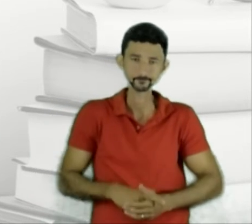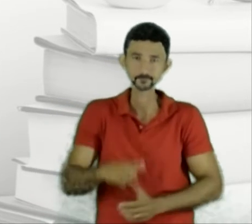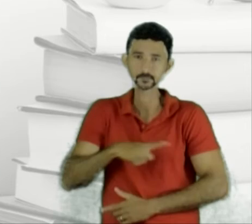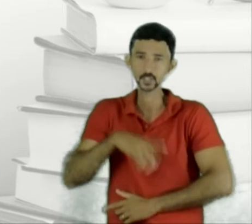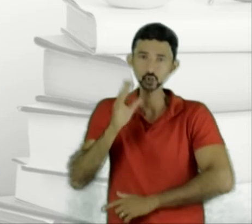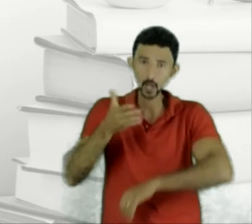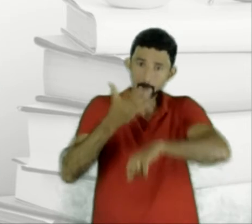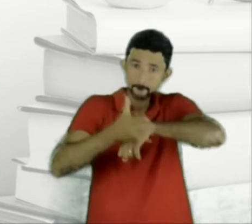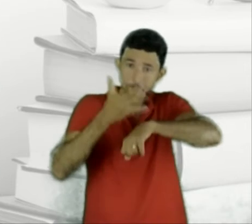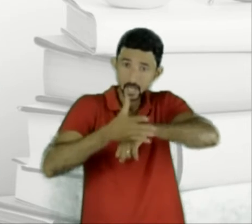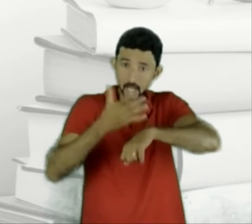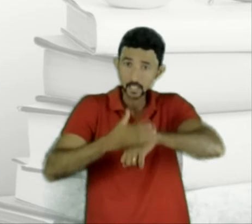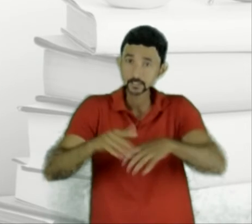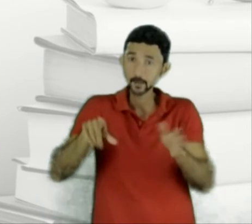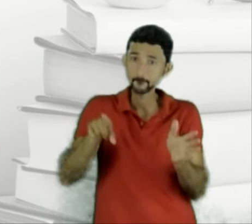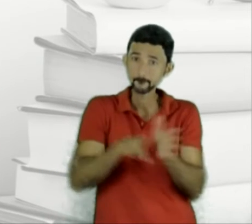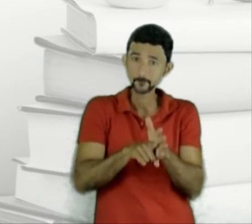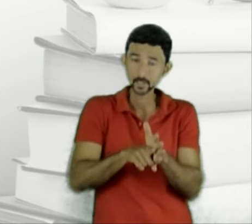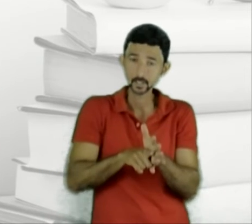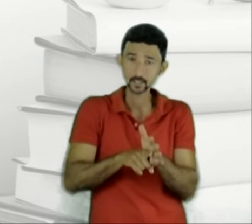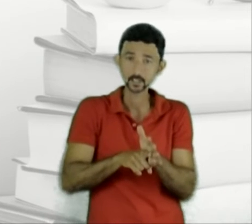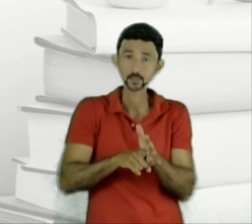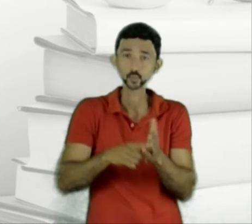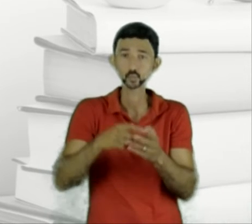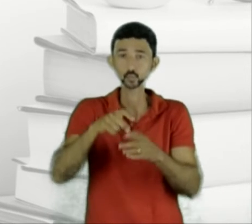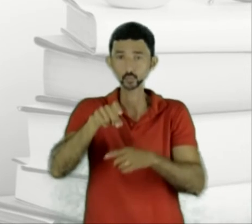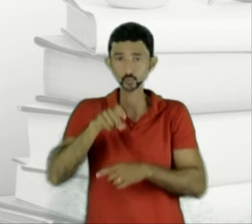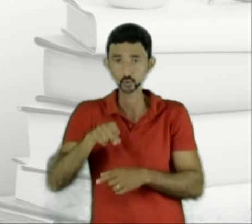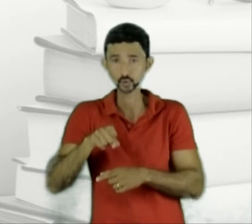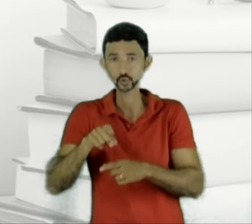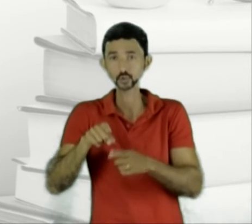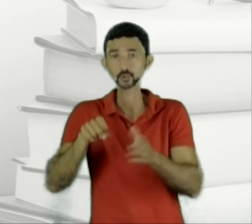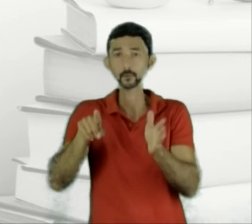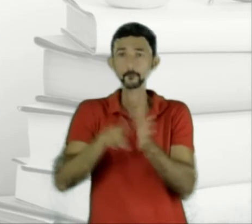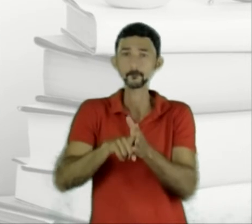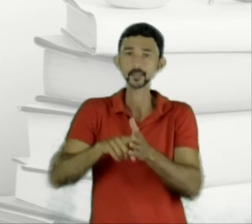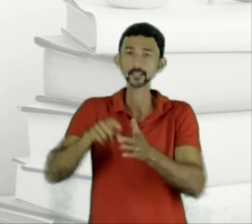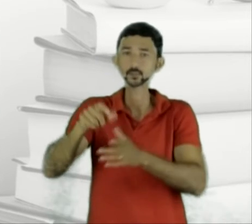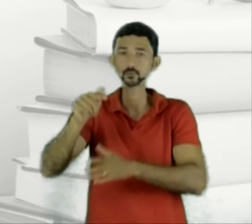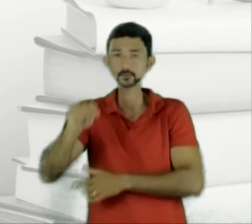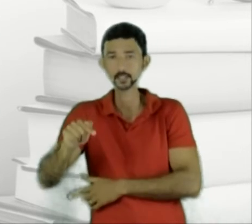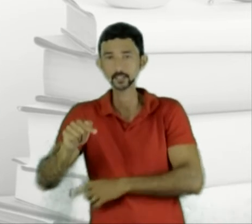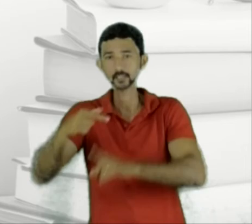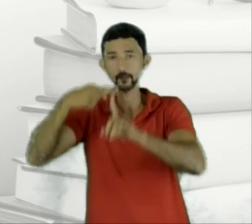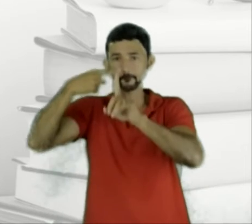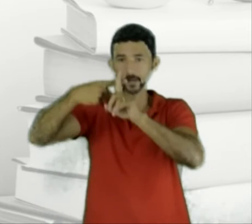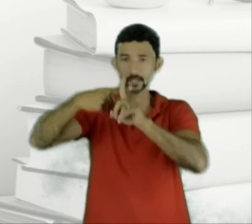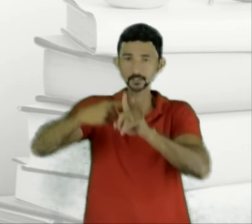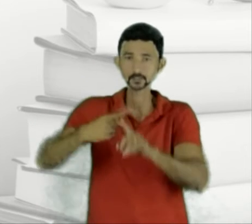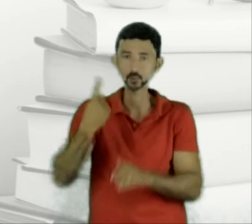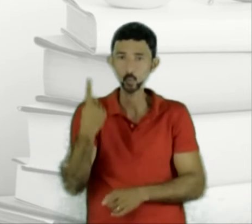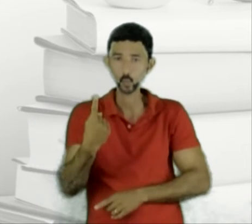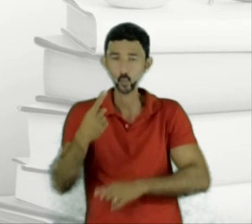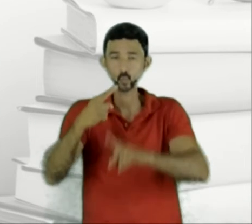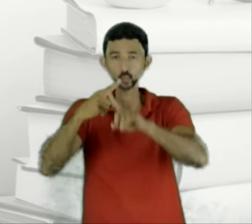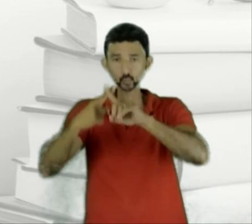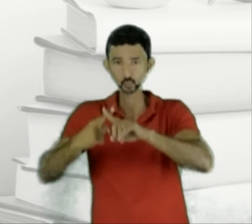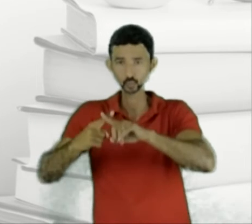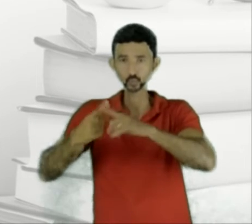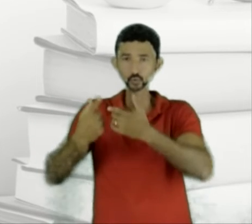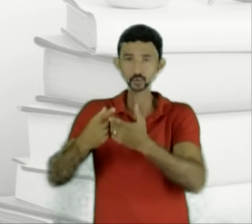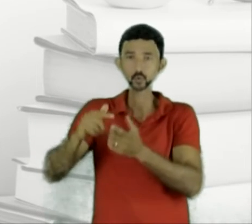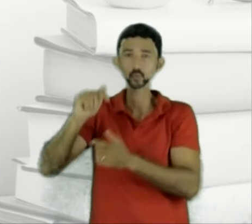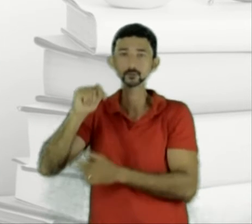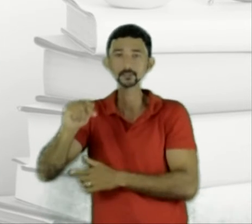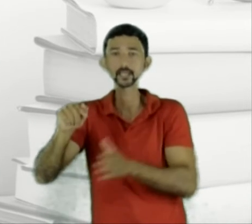ter já a prática de dizer menos do x com menos do 7 dá mais. 1 do x com